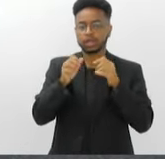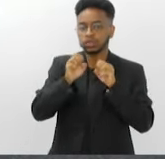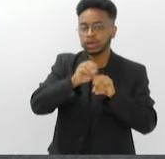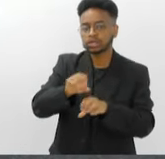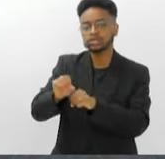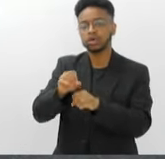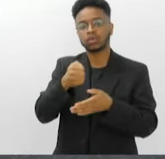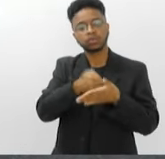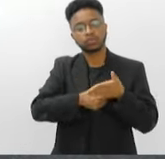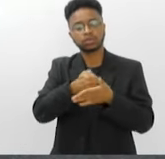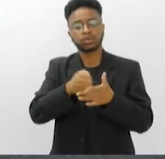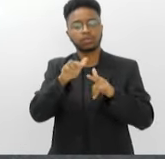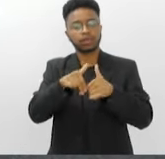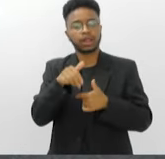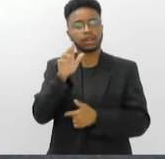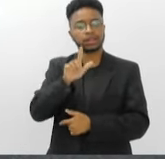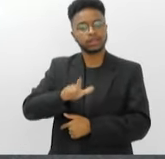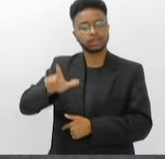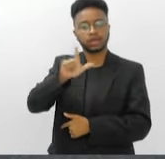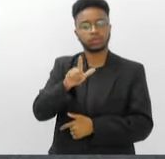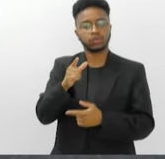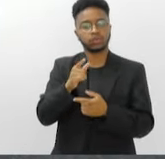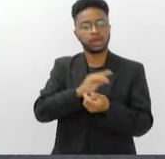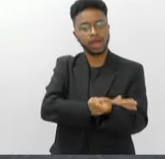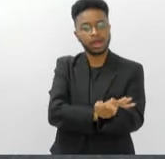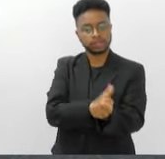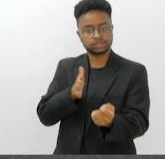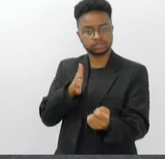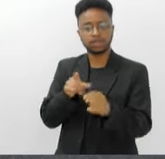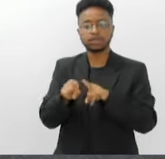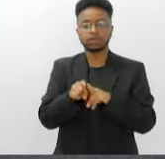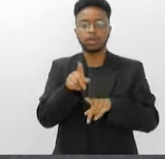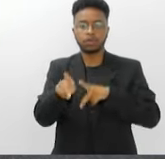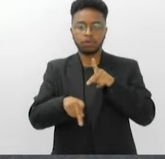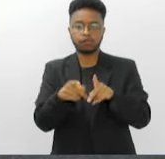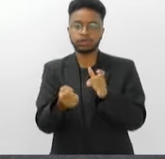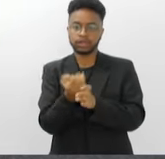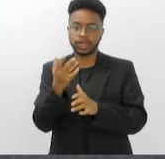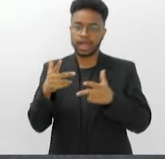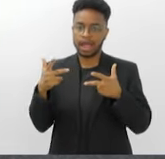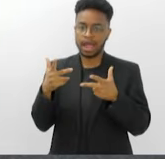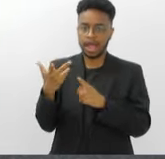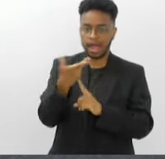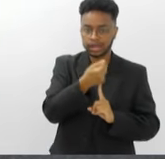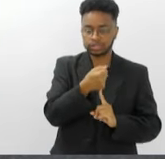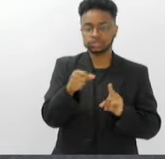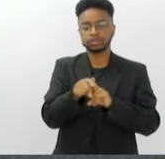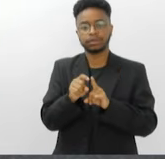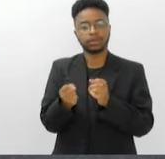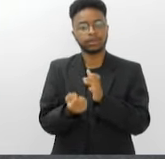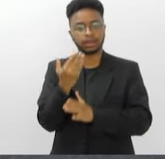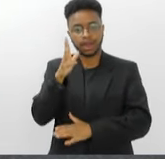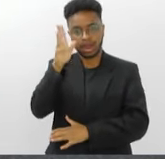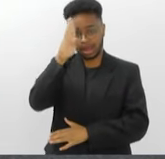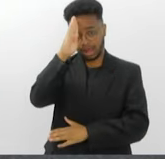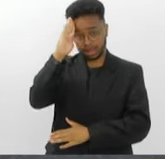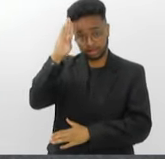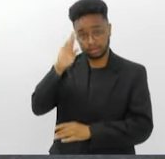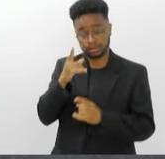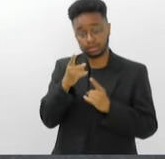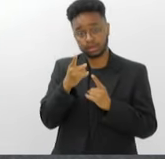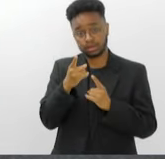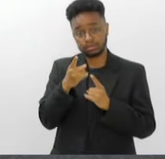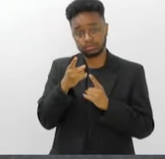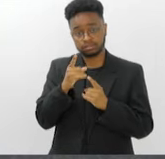luta por uma literatura antirracista, o povo que produz arte, o povo que constrói a academia antirracista e